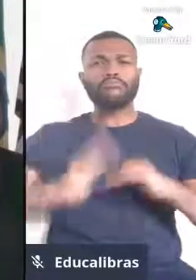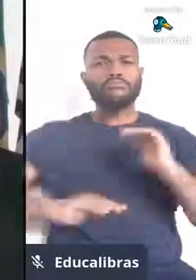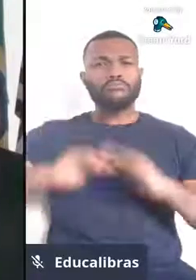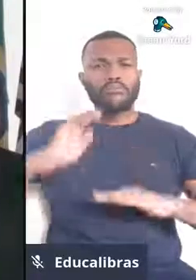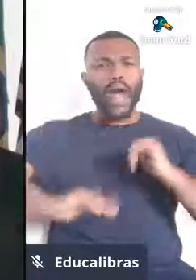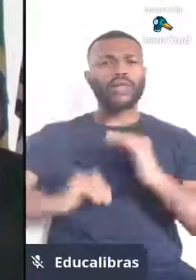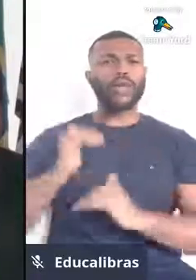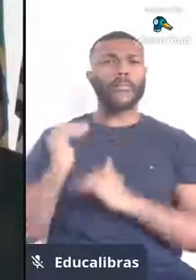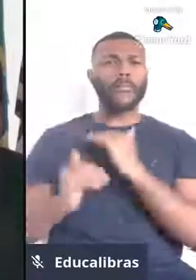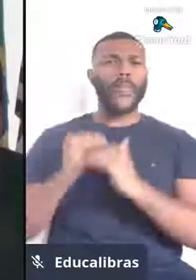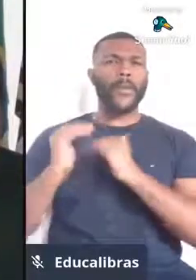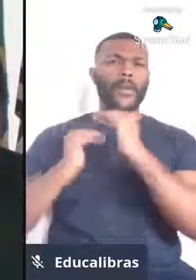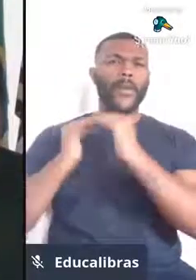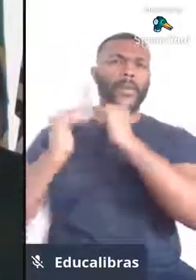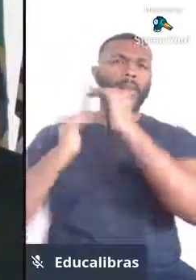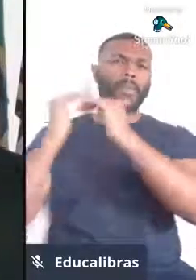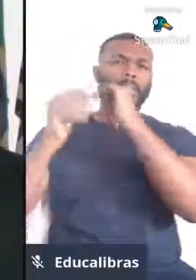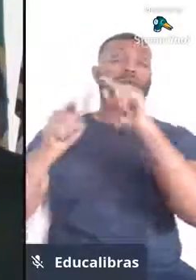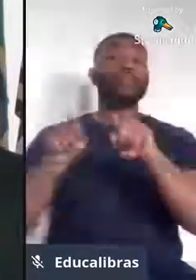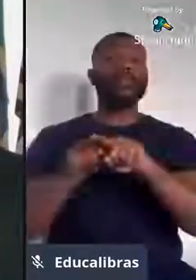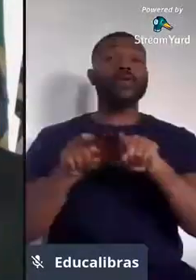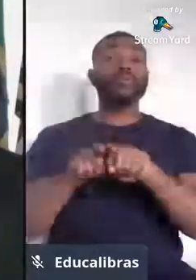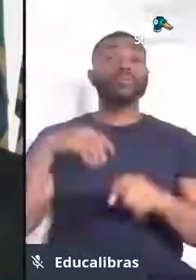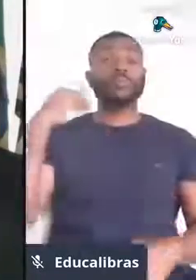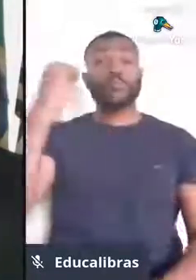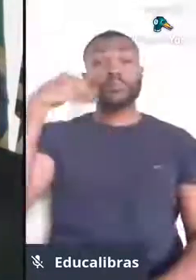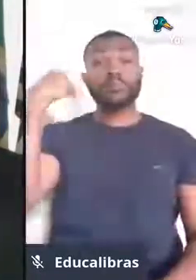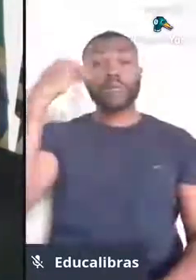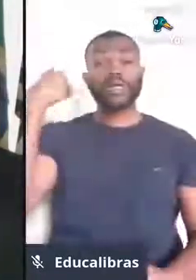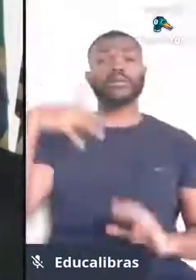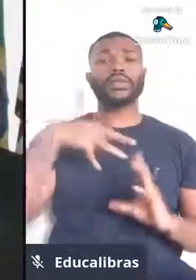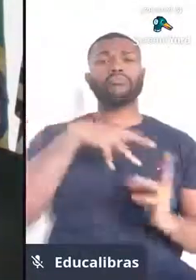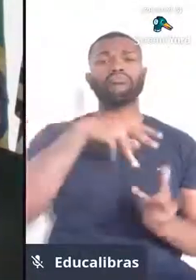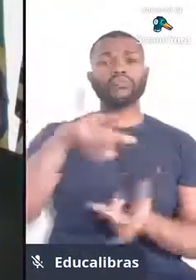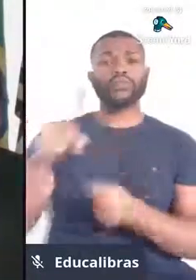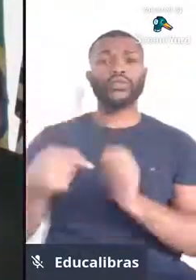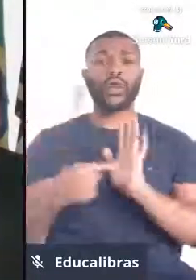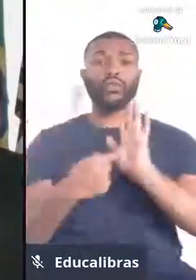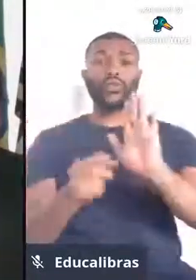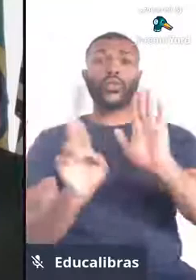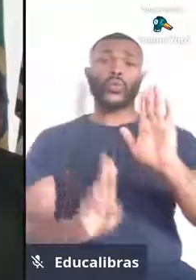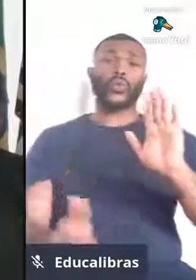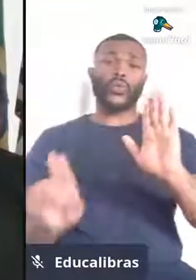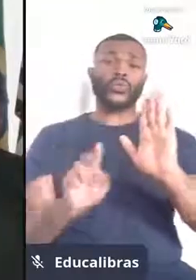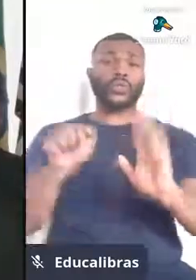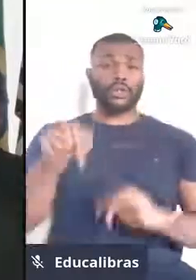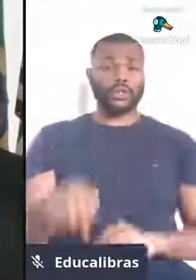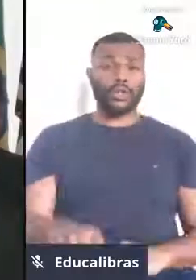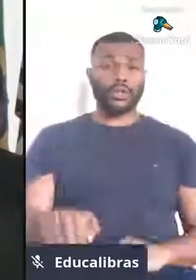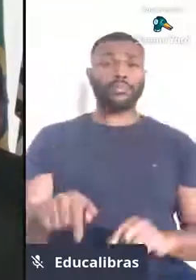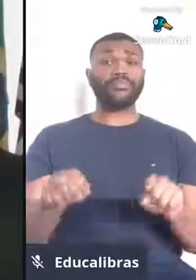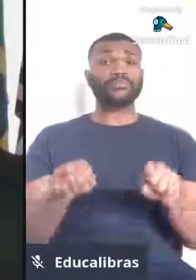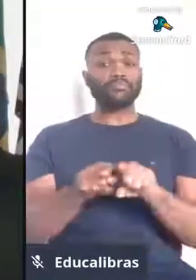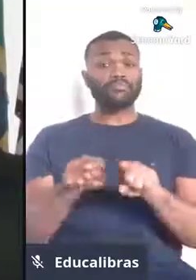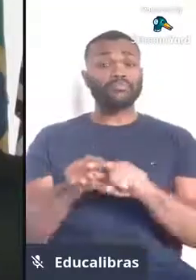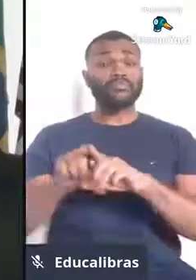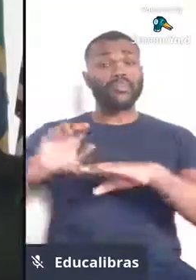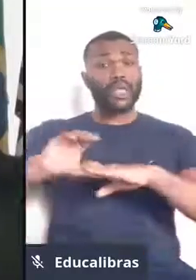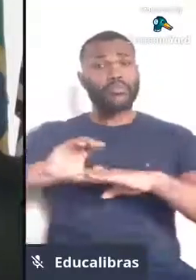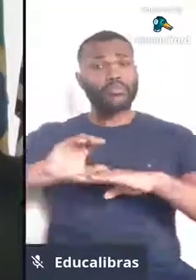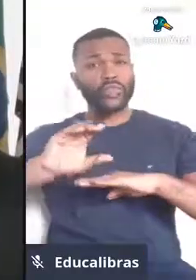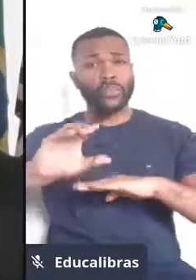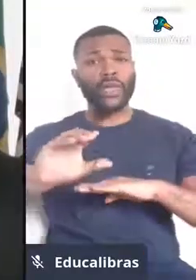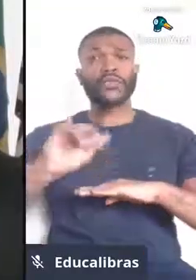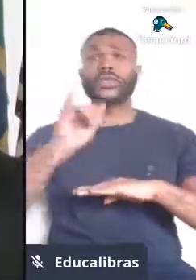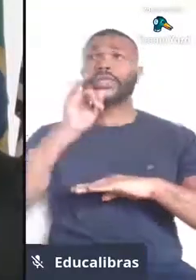desenvolvidas, que são experiências internacionais que a gente consegue replicar aqui, né? Ou que são investimentos estrangeiros,